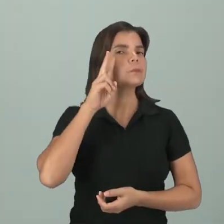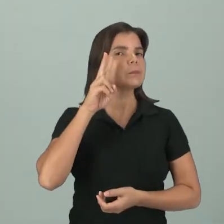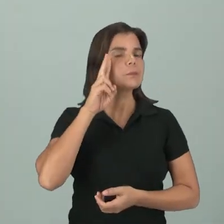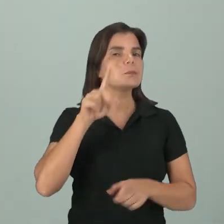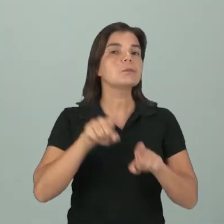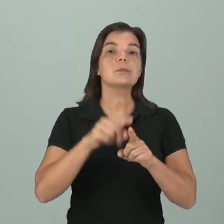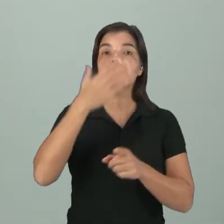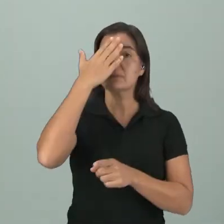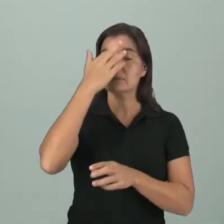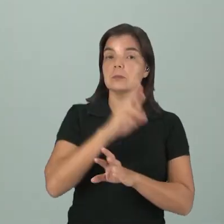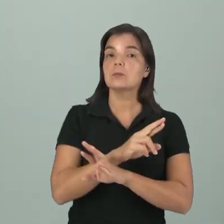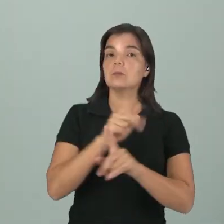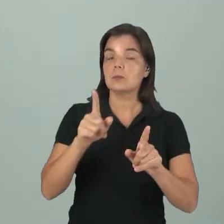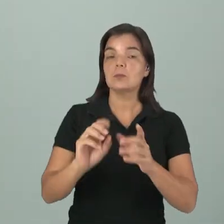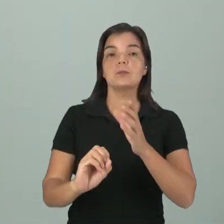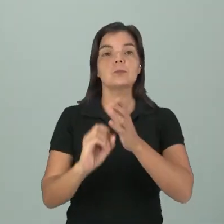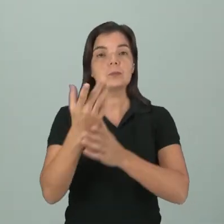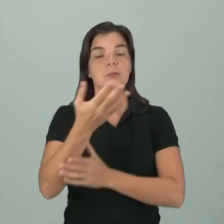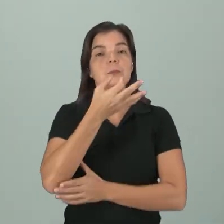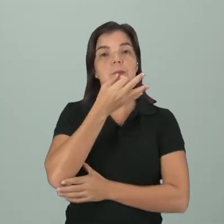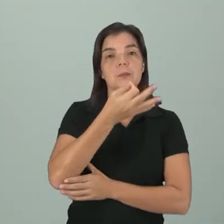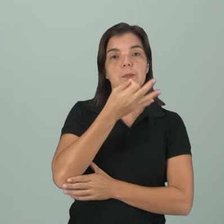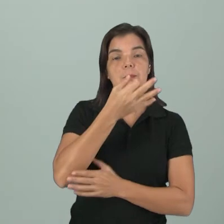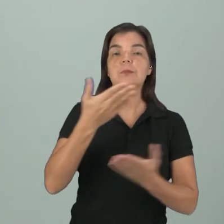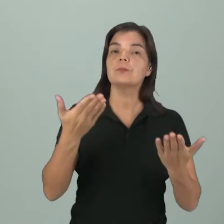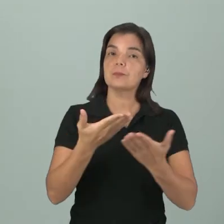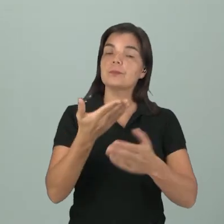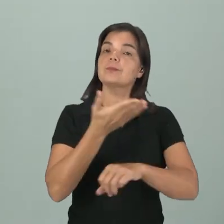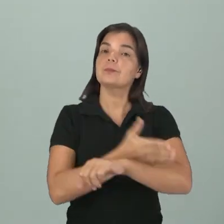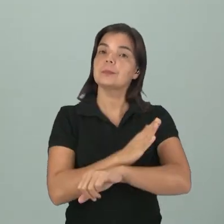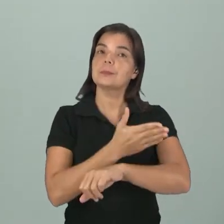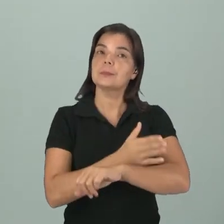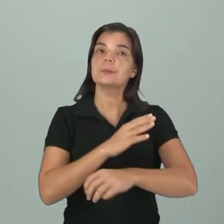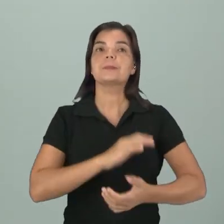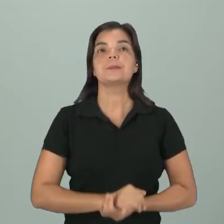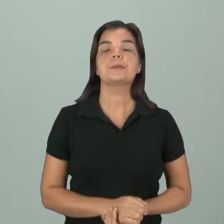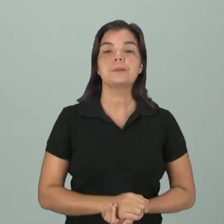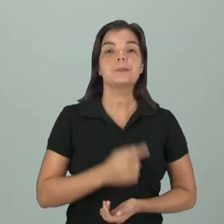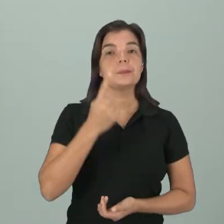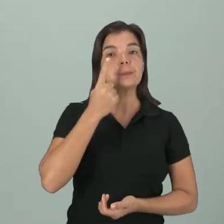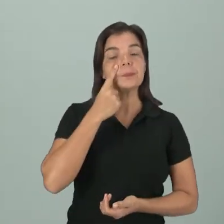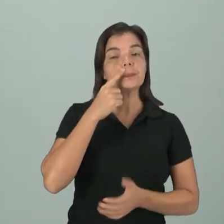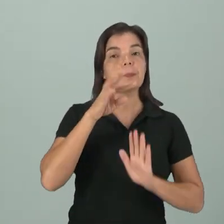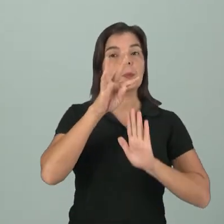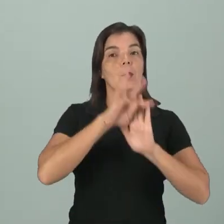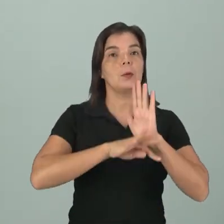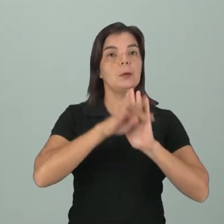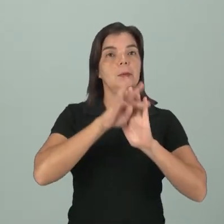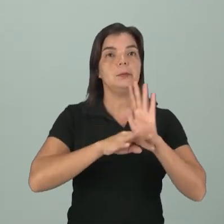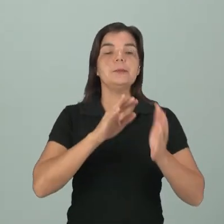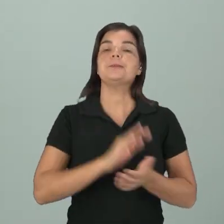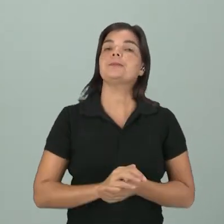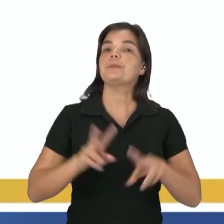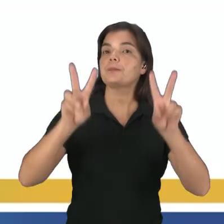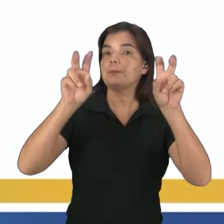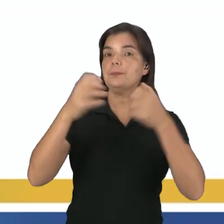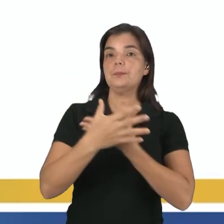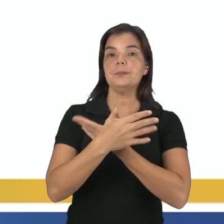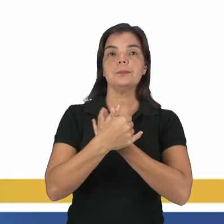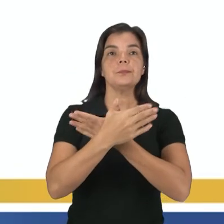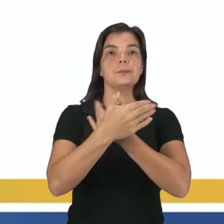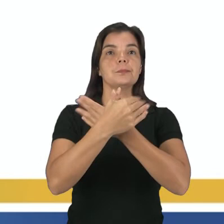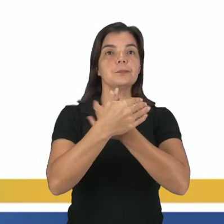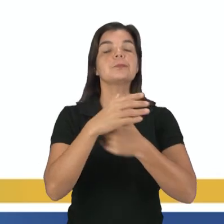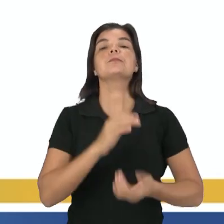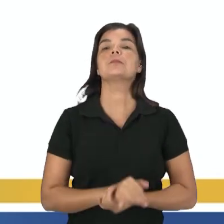relembrado, saibam diferenciar o que é fato e opinião. Agora vamos exercitar, vamos ler um texto intitulado Borboleta